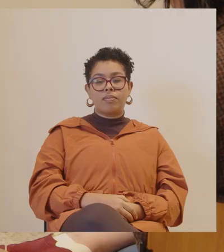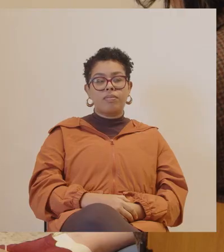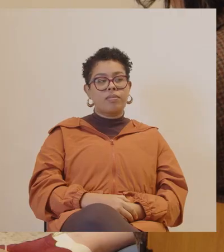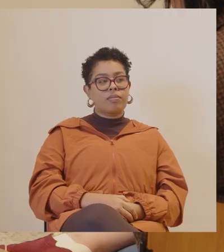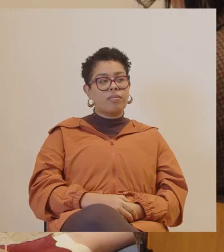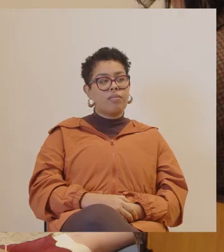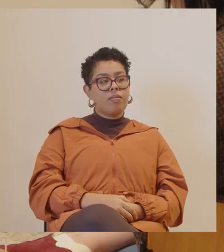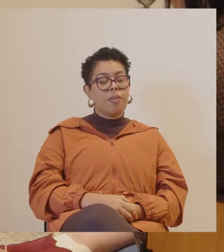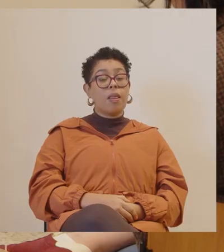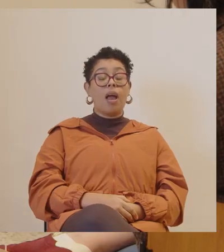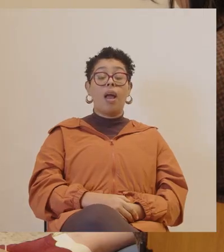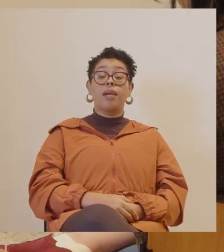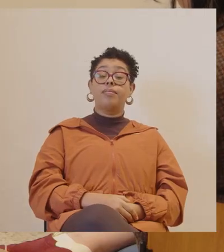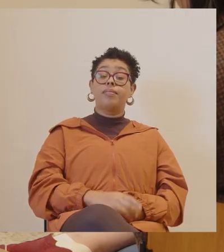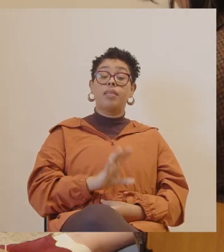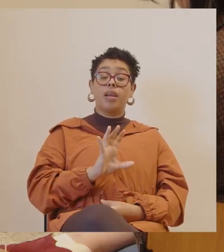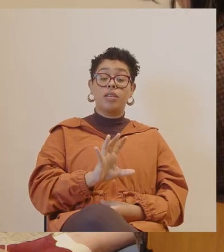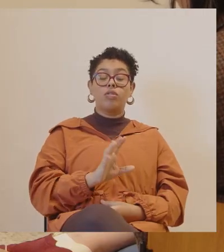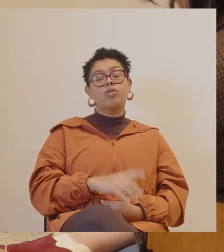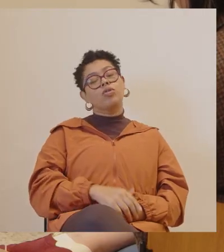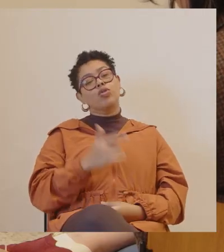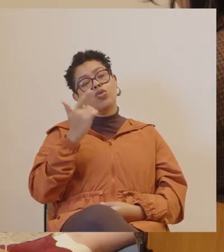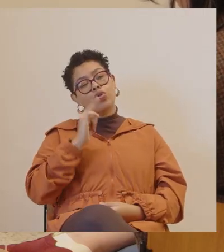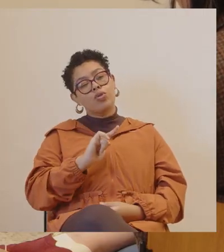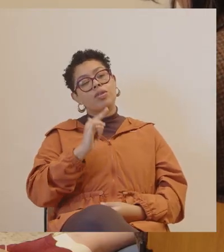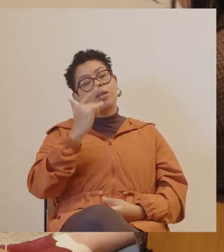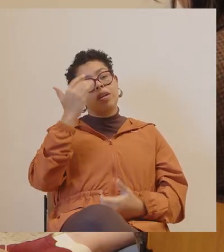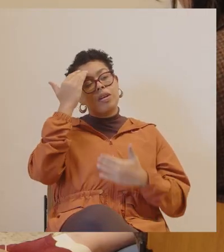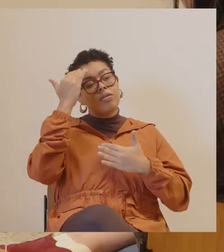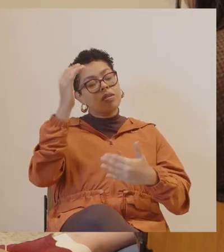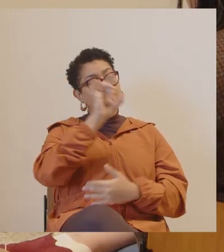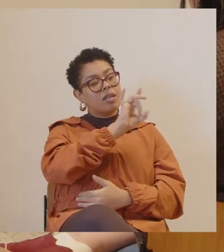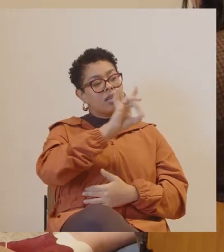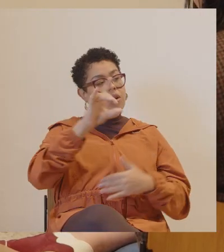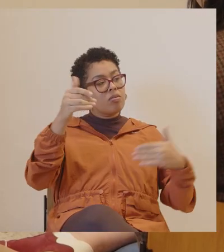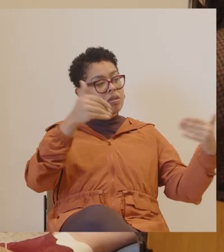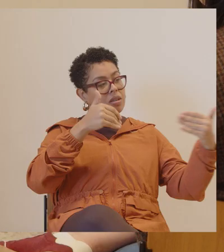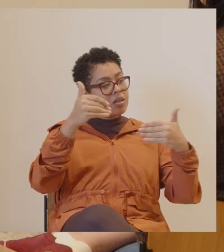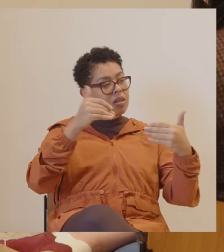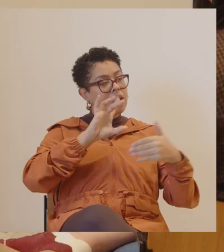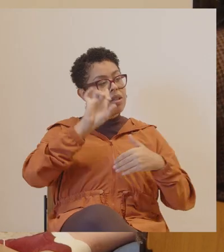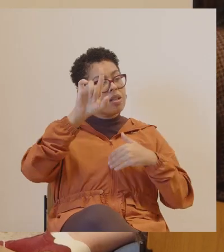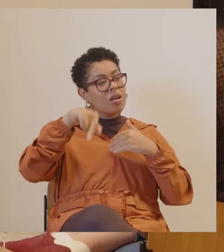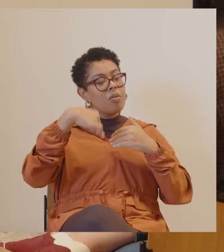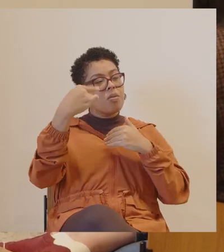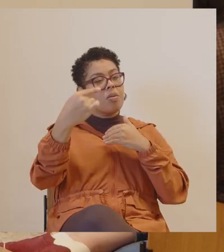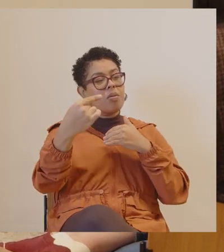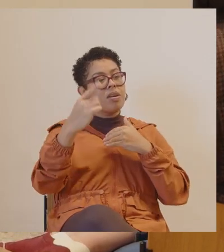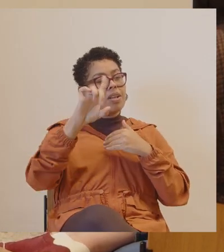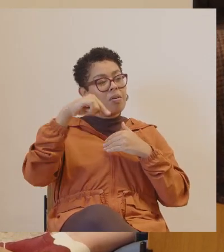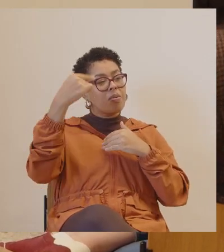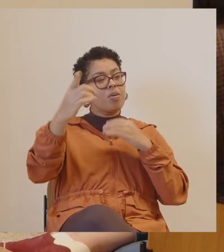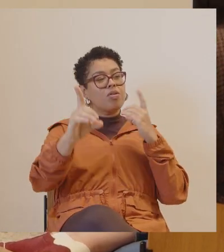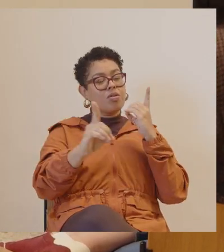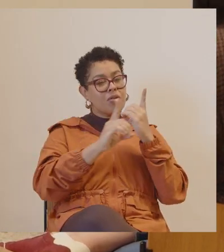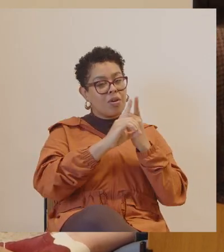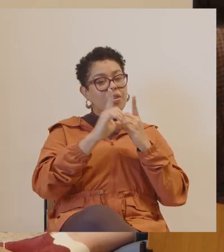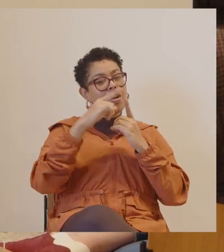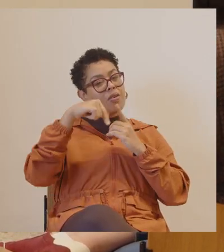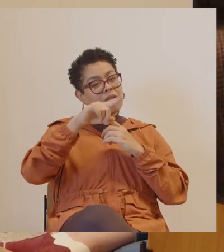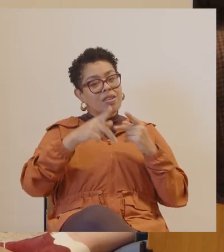Então, enfim, é isso. Mais uma vez, agradeço a presença de vocês e até a próxima palestra. Então, visitem